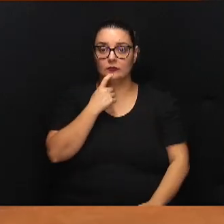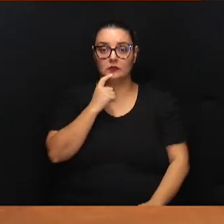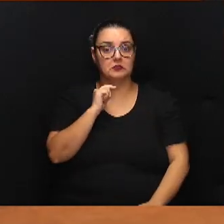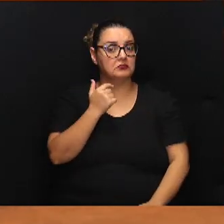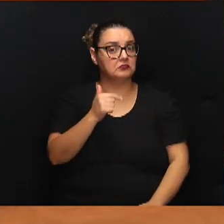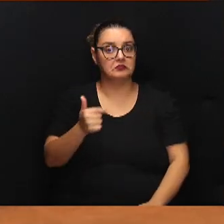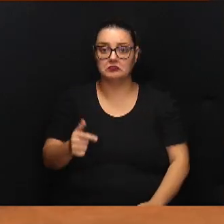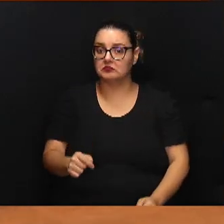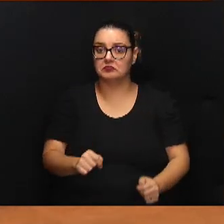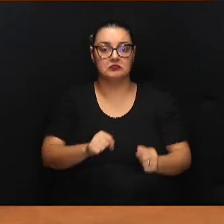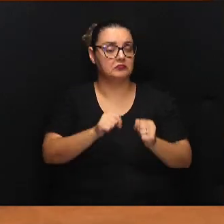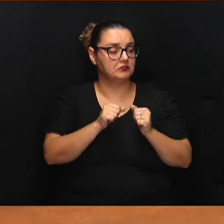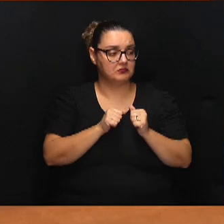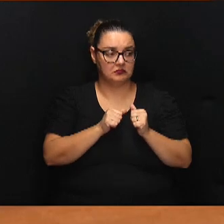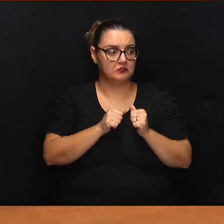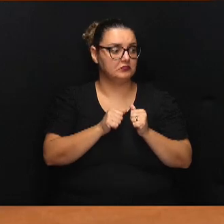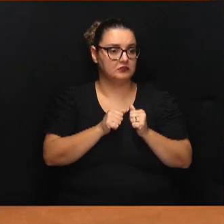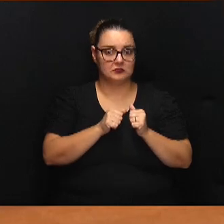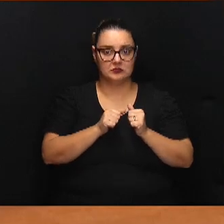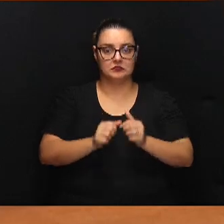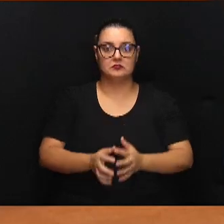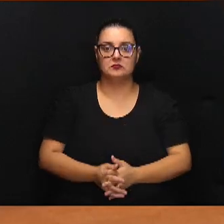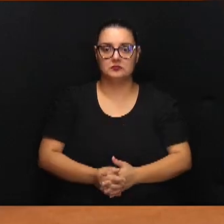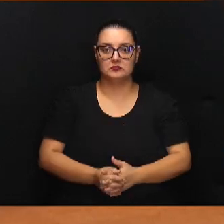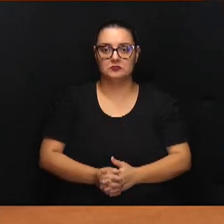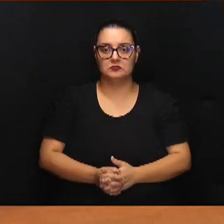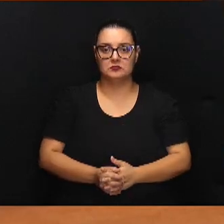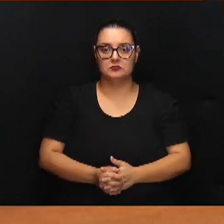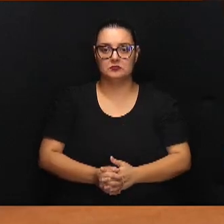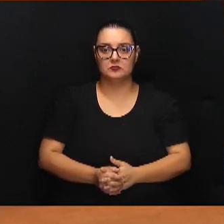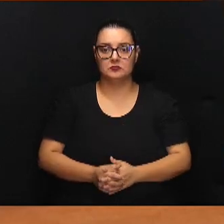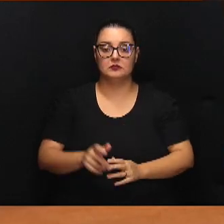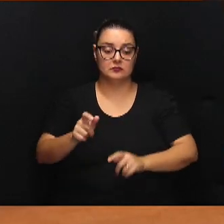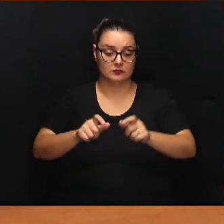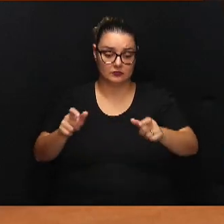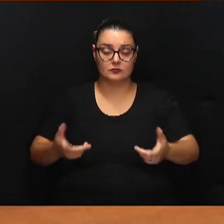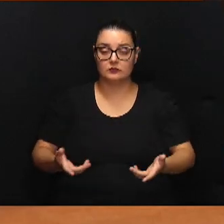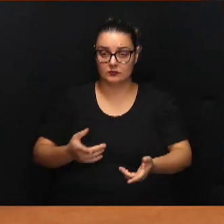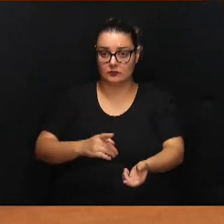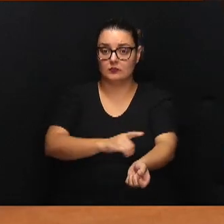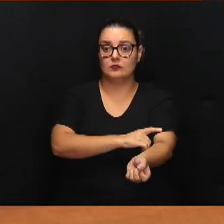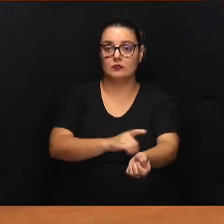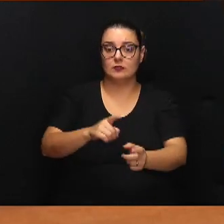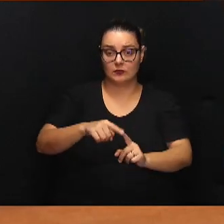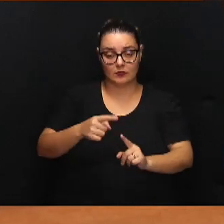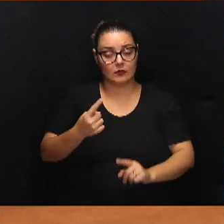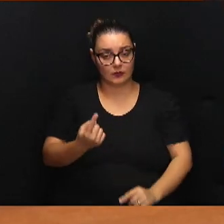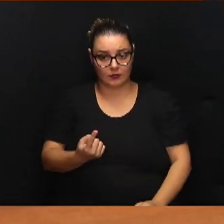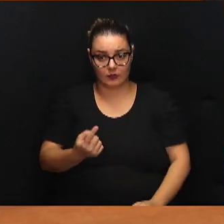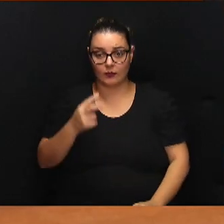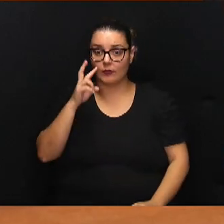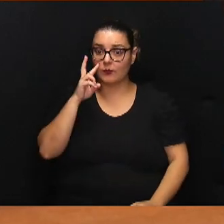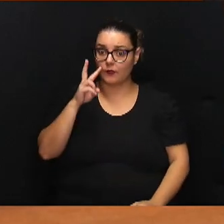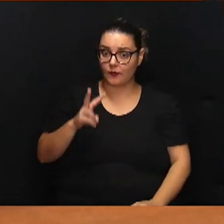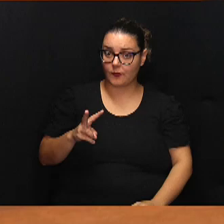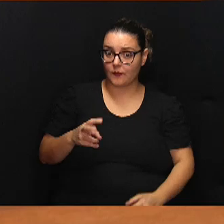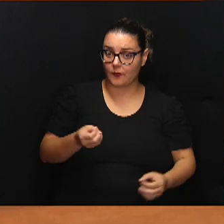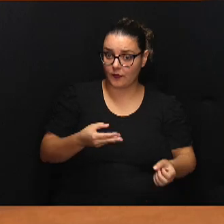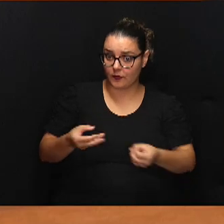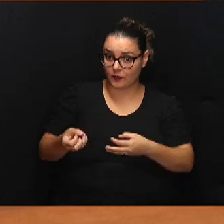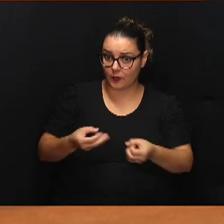nenhum benefício que beneficie essas pessoas com diabetes tipo 1. Nós vimos que